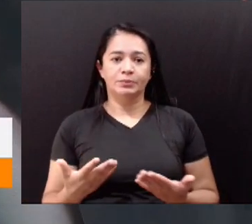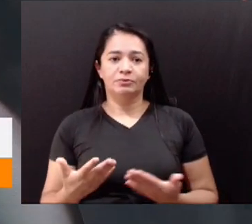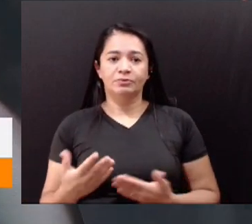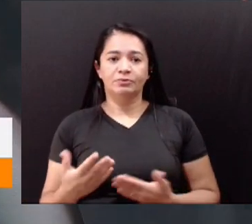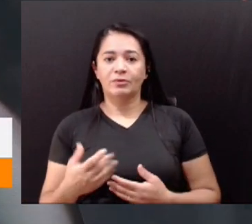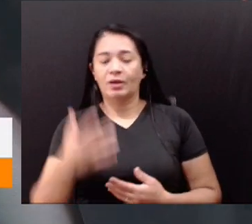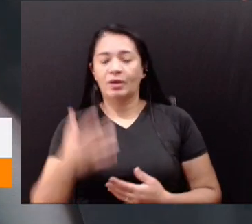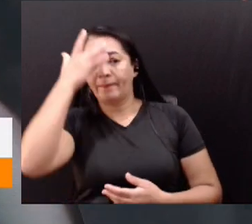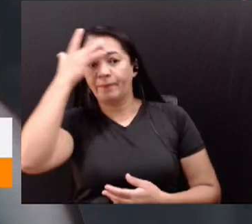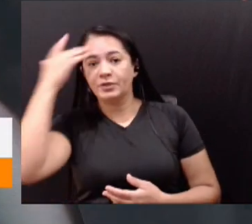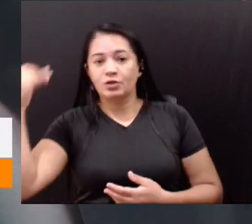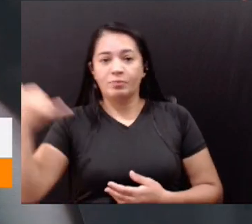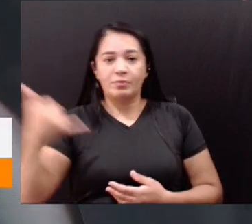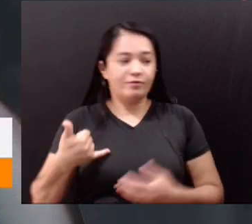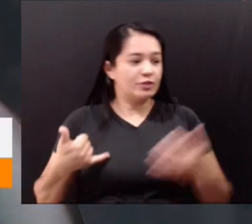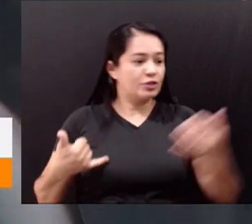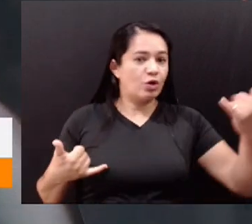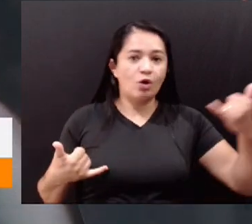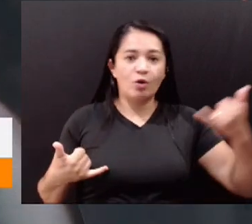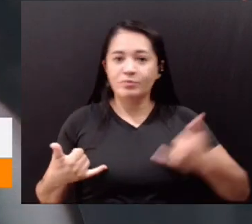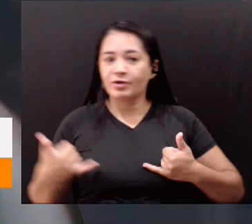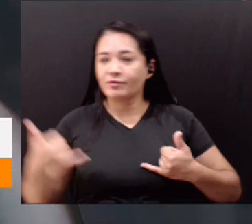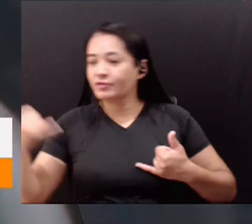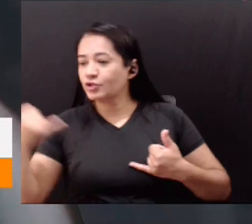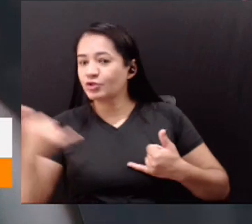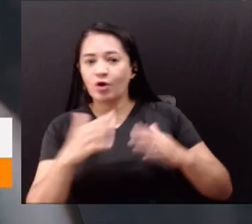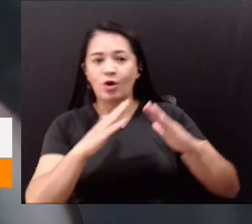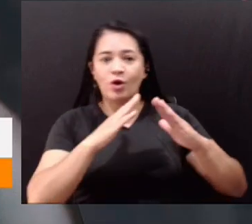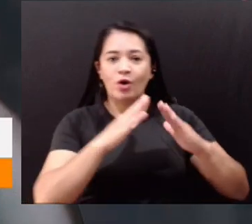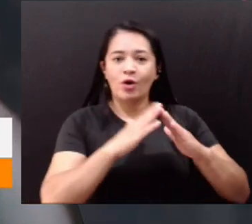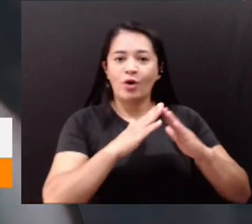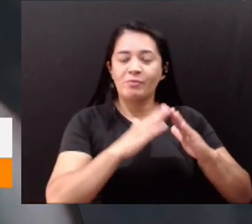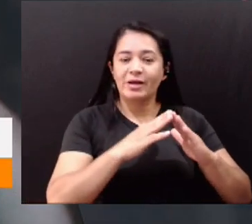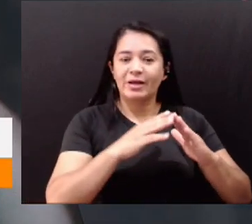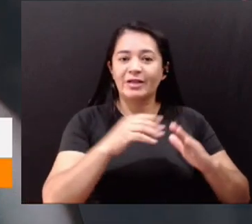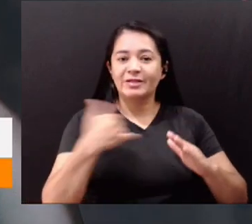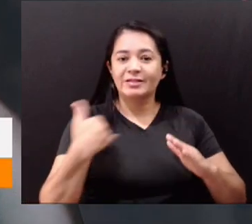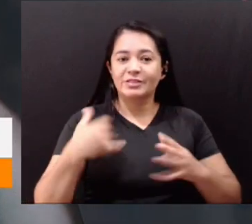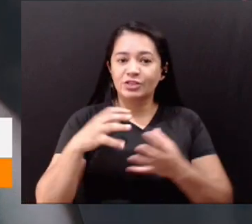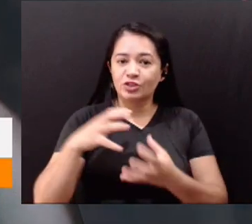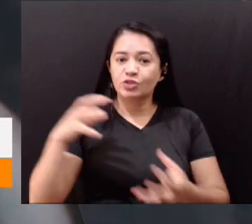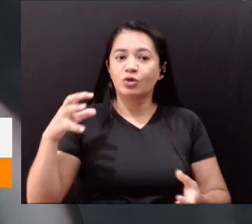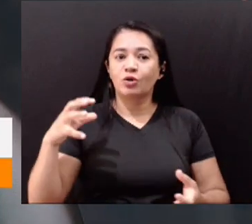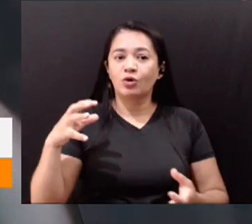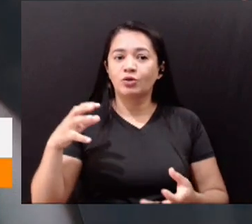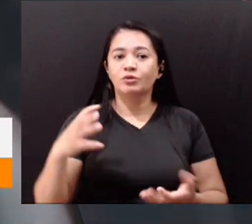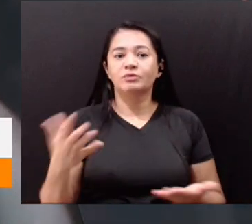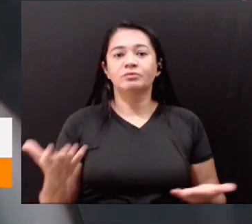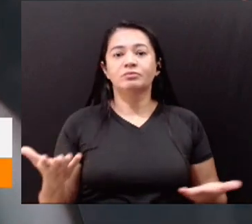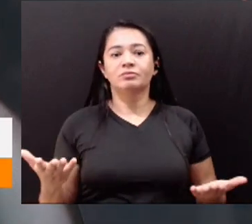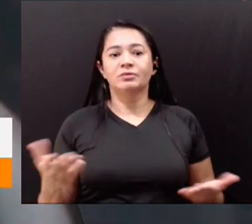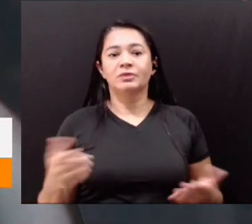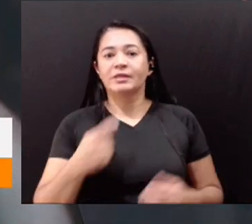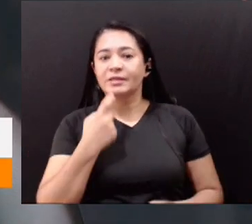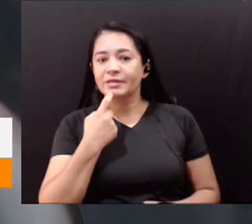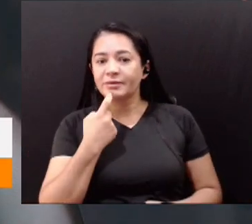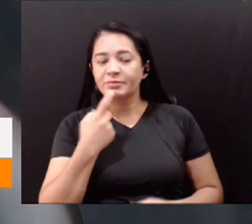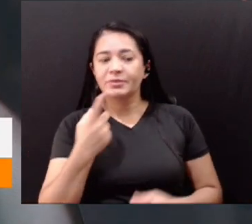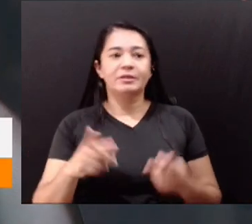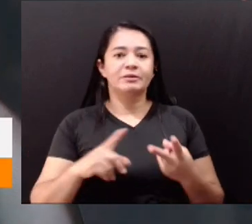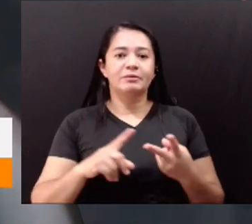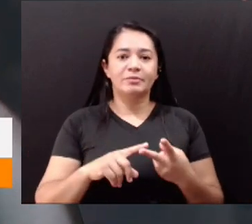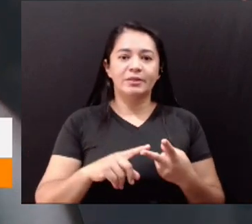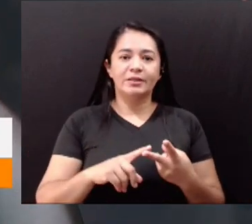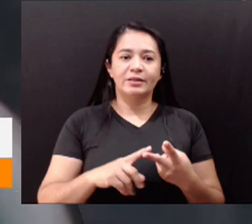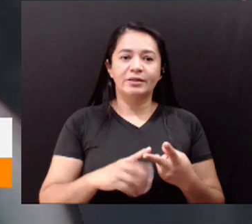creche, Isso, uma creche dos dos idosos, em idosos, Indaiatuba. Aham. isso, em Campinas também, né, pelo que eu Uhum. pesquisei aqui,